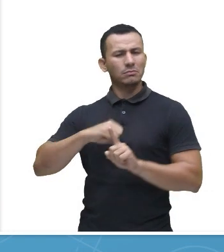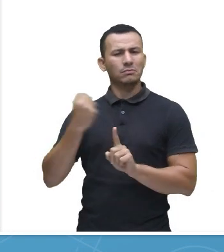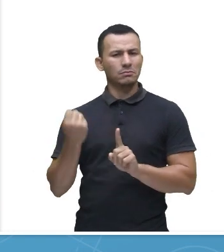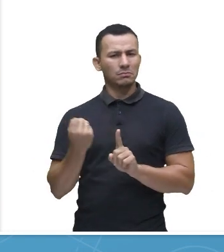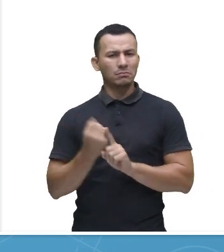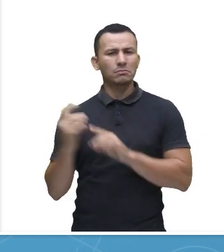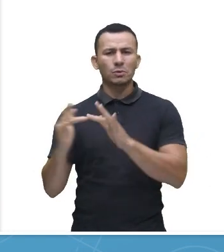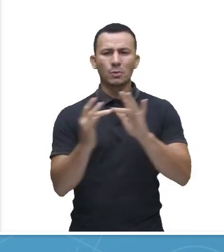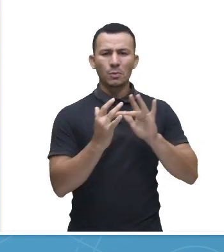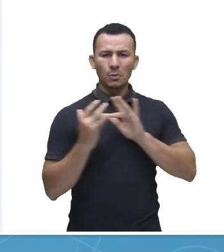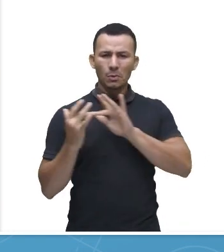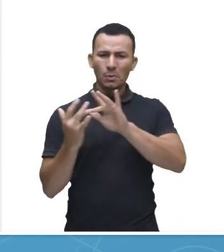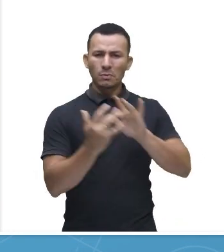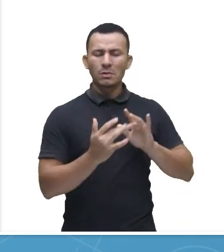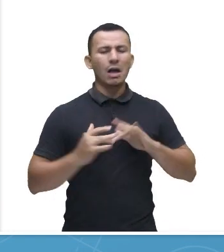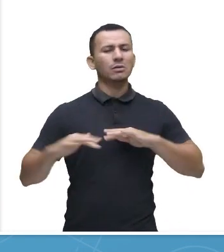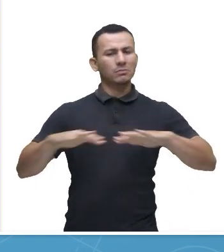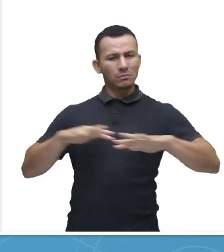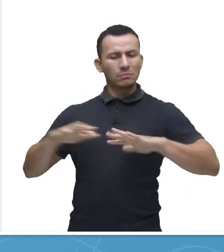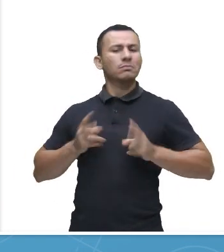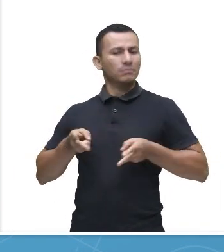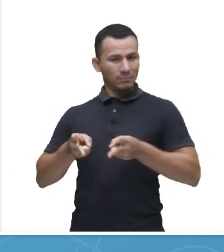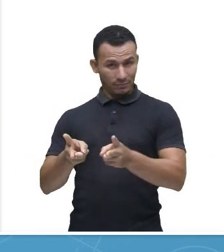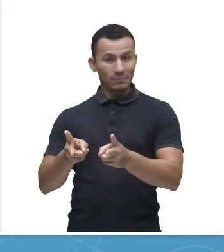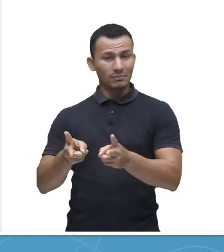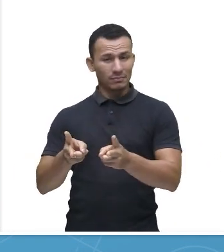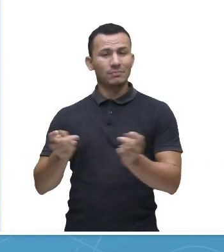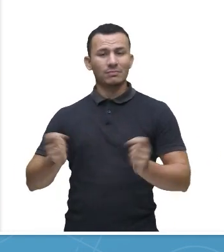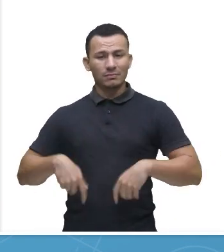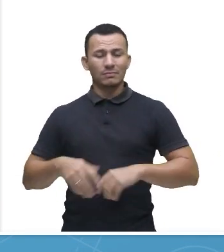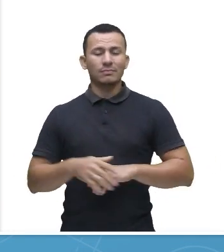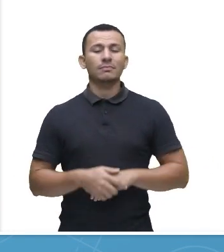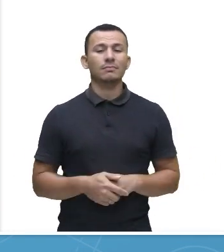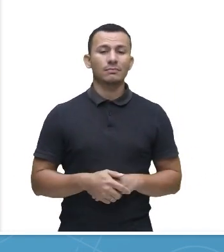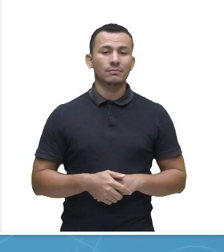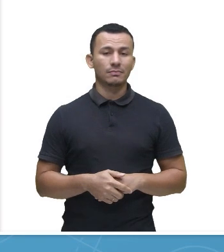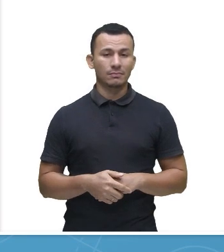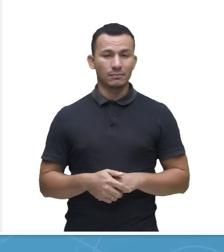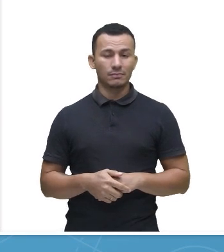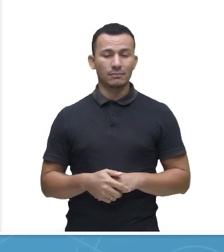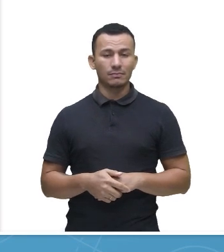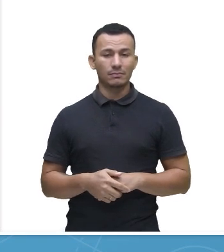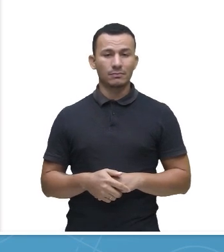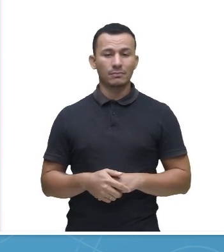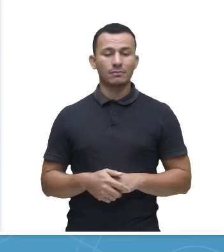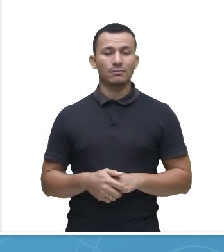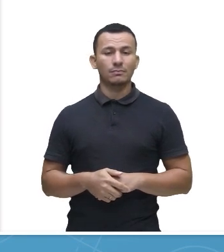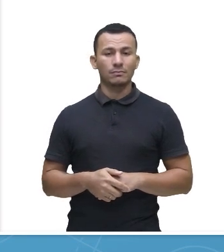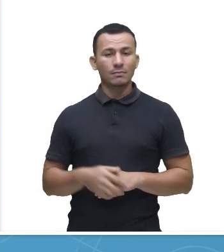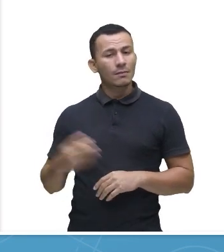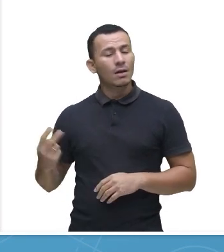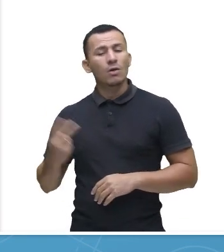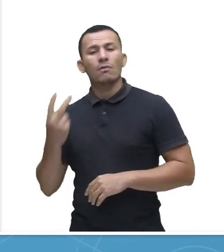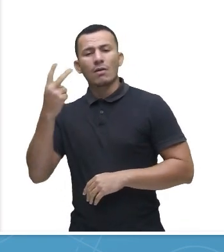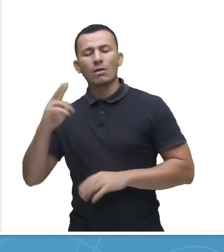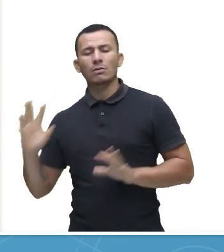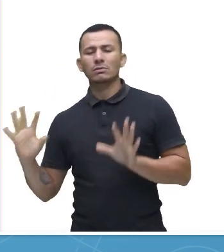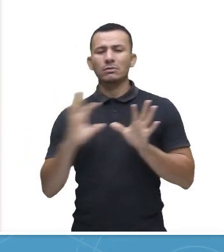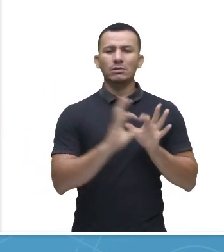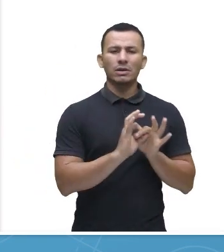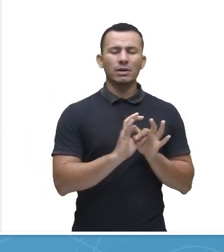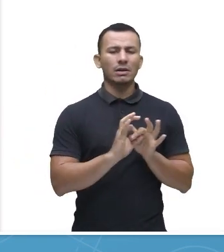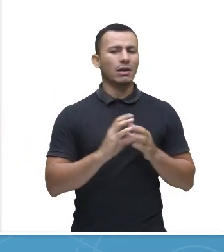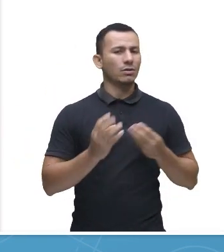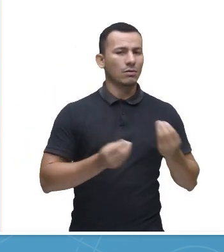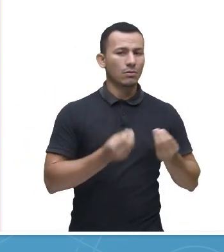e intelectualmente ativa. O valor social do envelhecimento está ligado